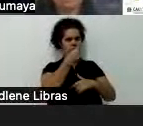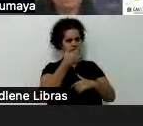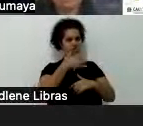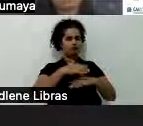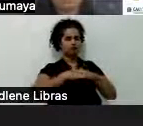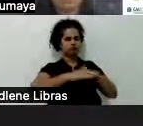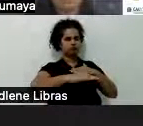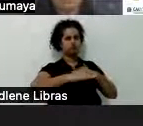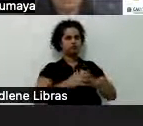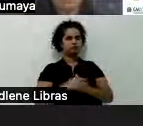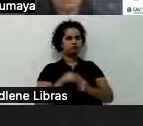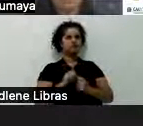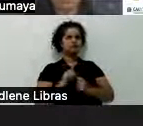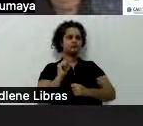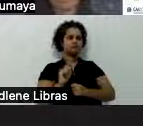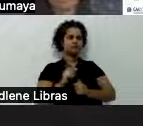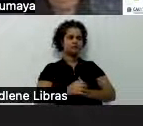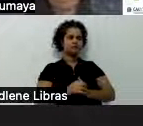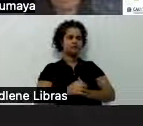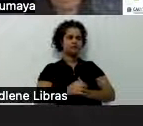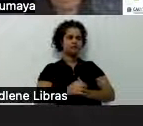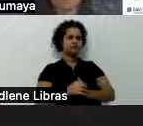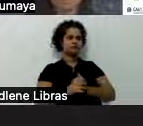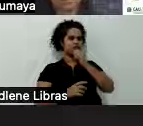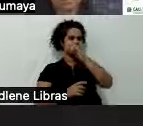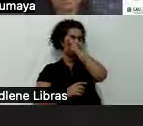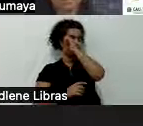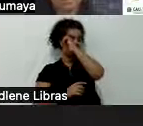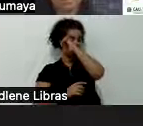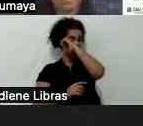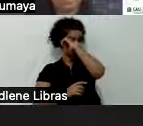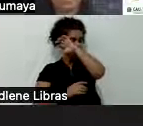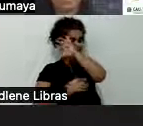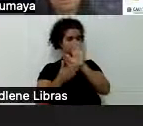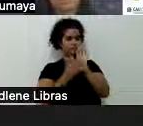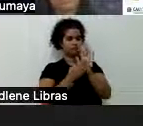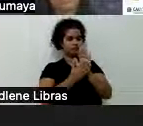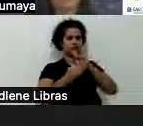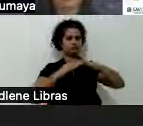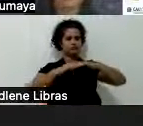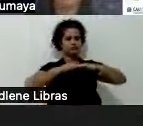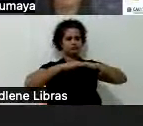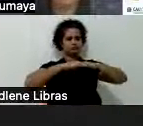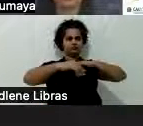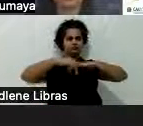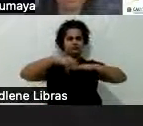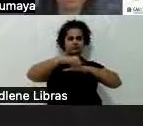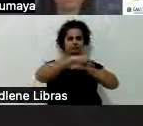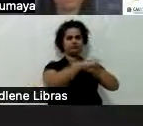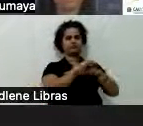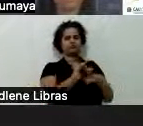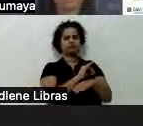Então, o que foi feito foi simplesmente propor uma extensão de calçada irregular, né? No caso, formando